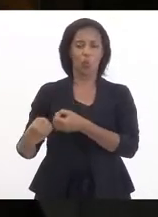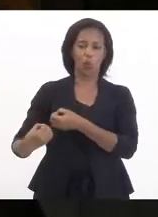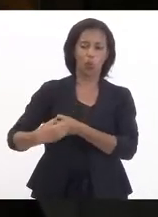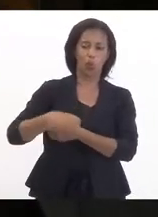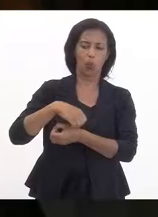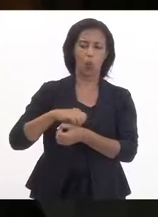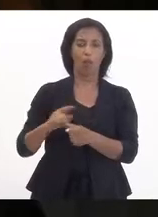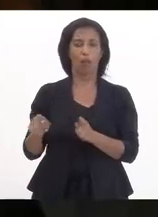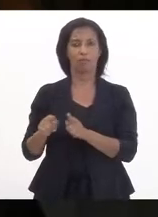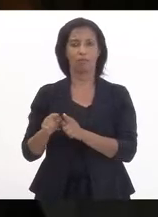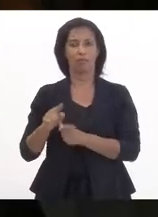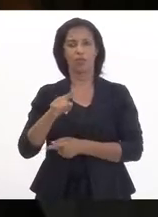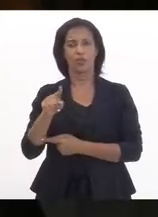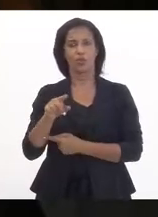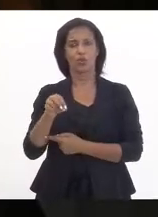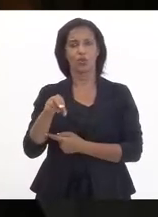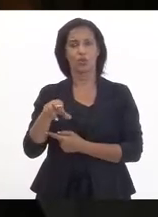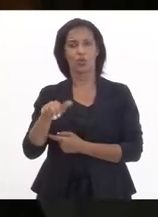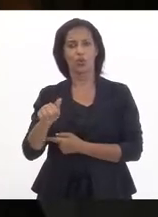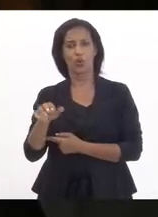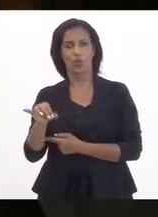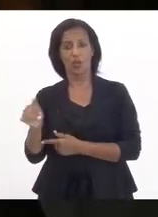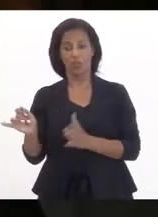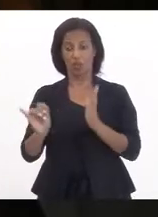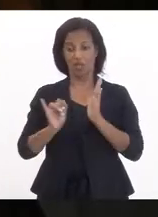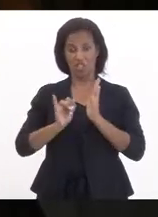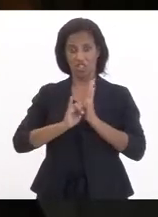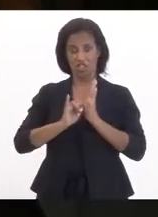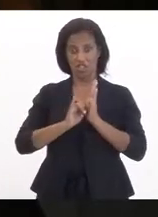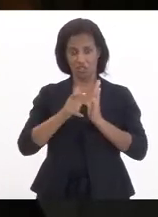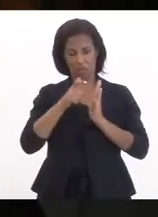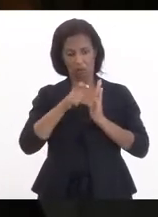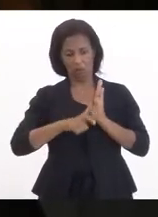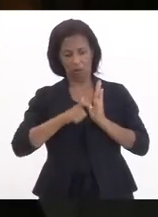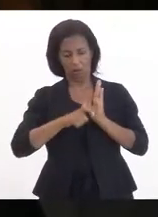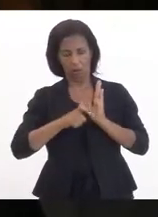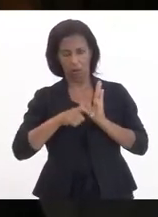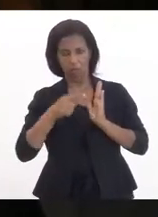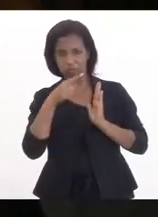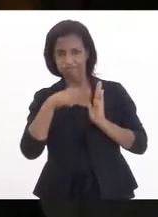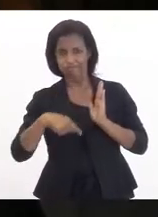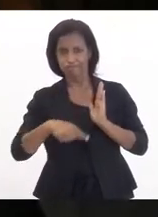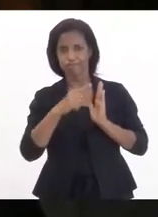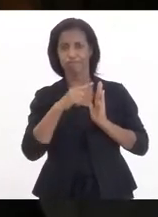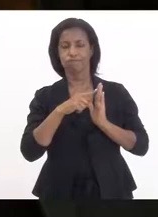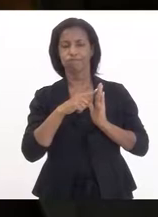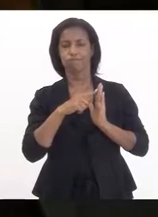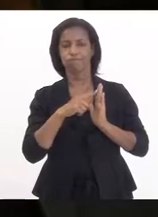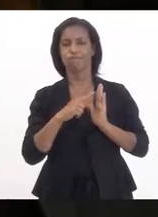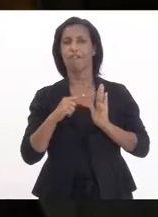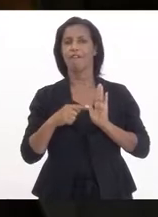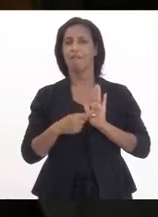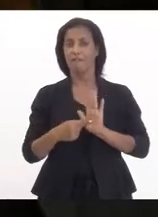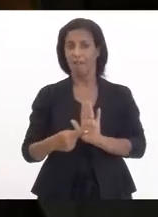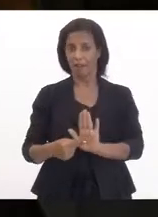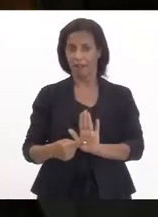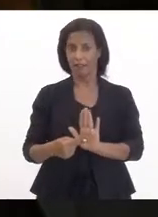na Zona Oeste. Então, um edital que, de per si, vai